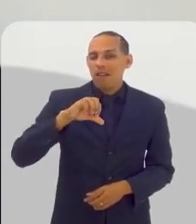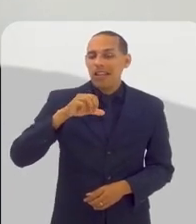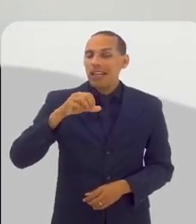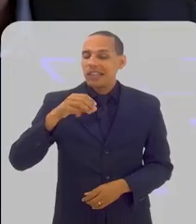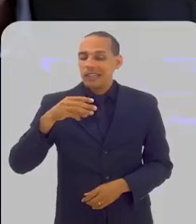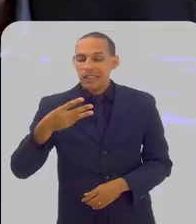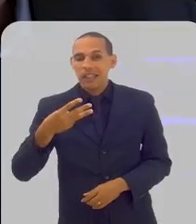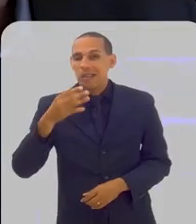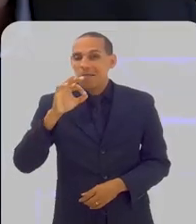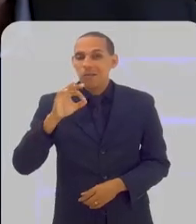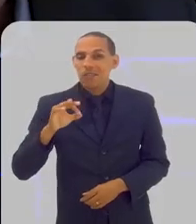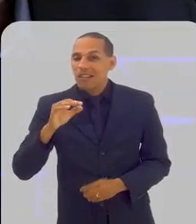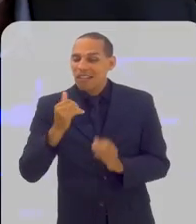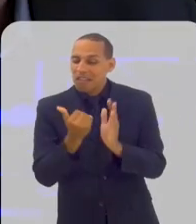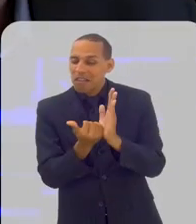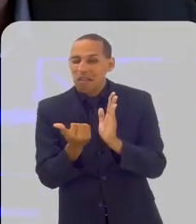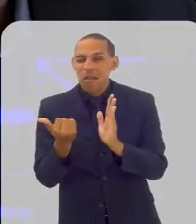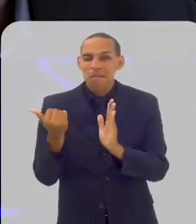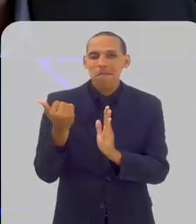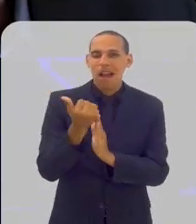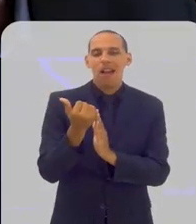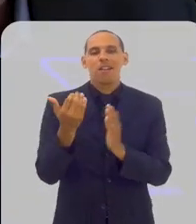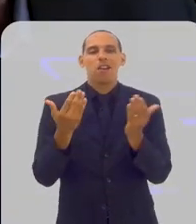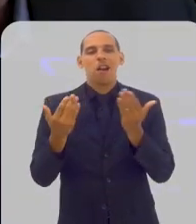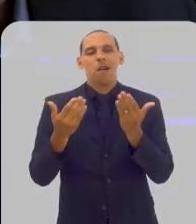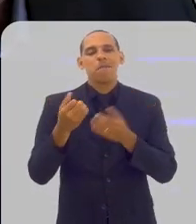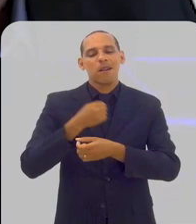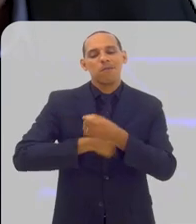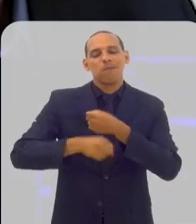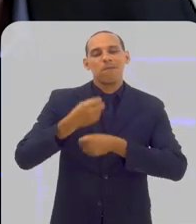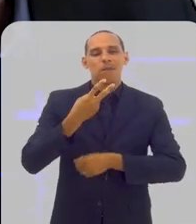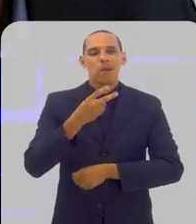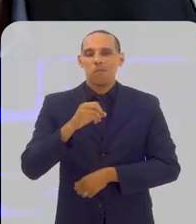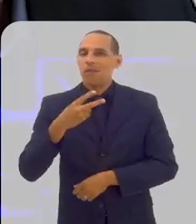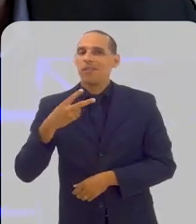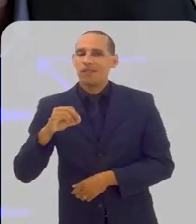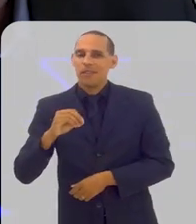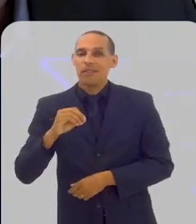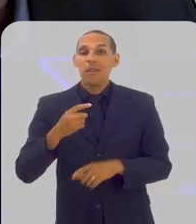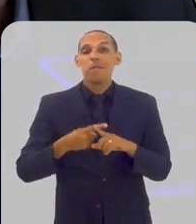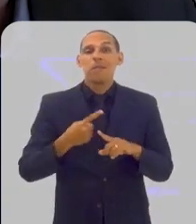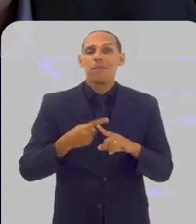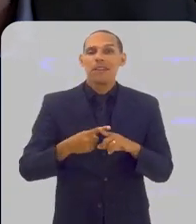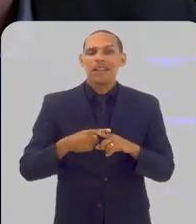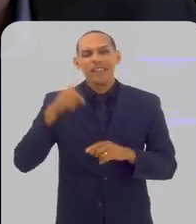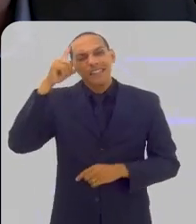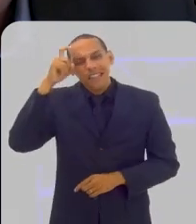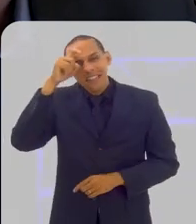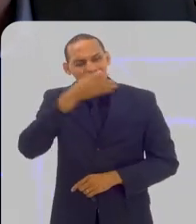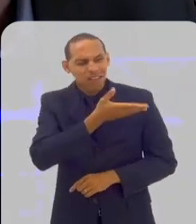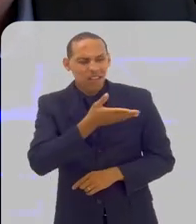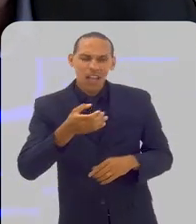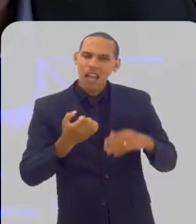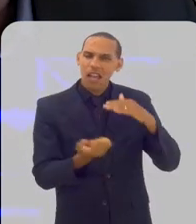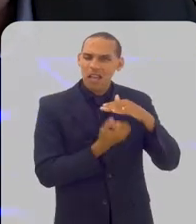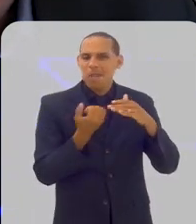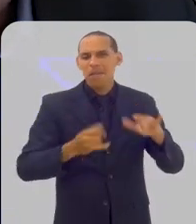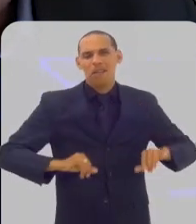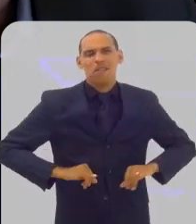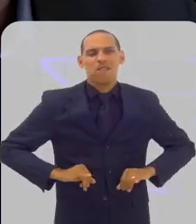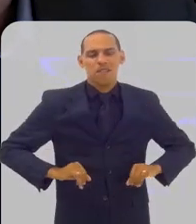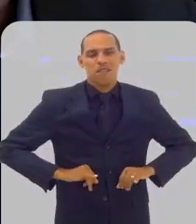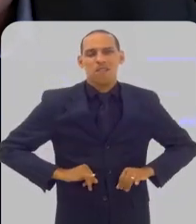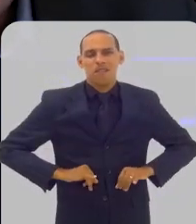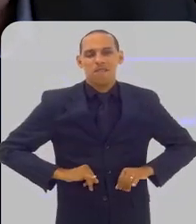93 por o crescimento de 93% em relação ao ano anterior exatamente pela pelas